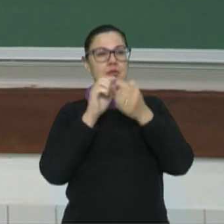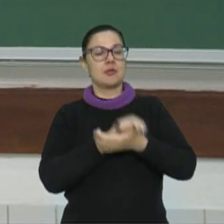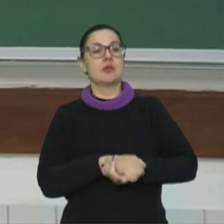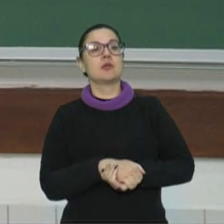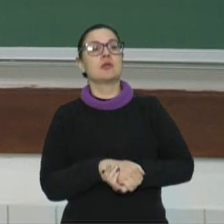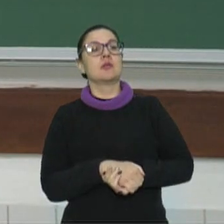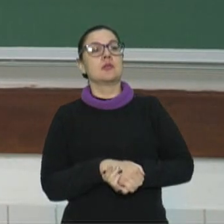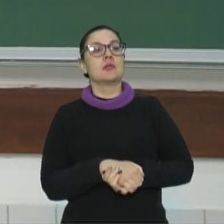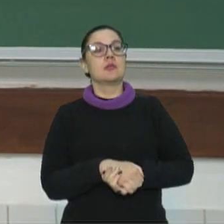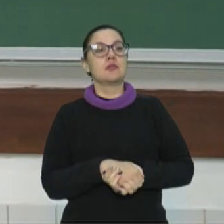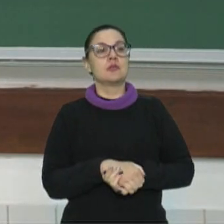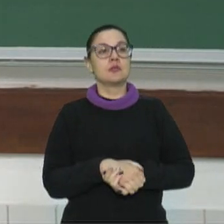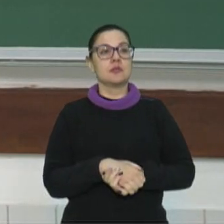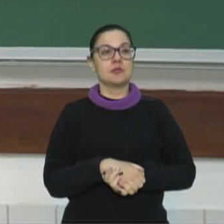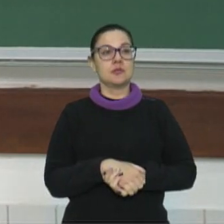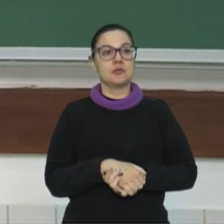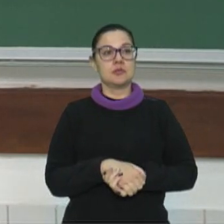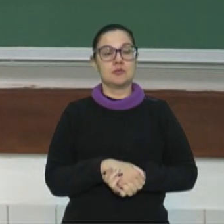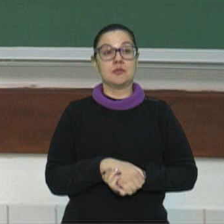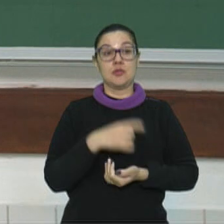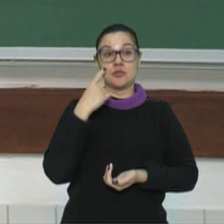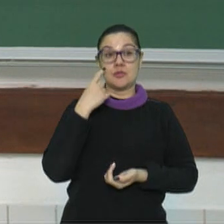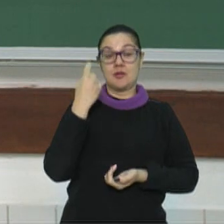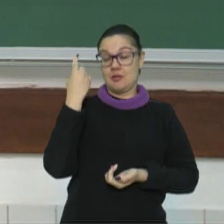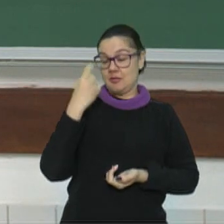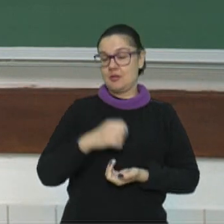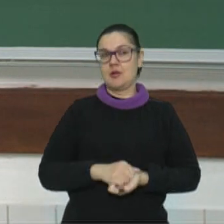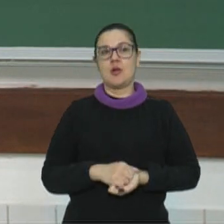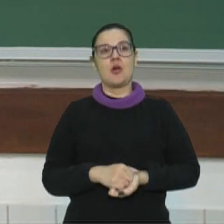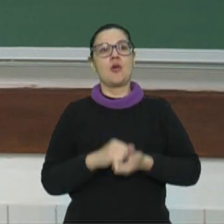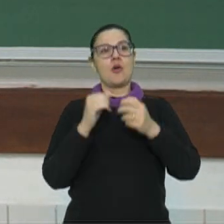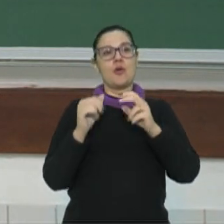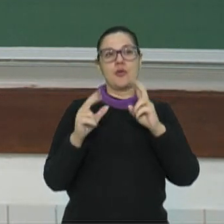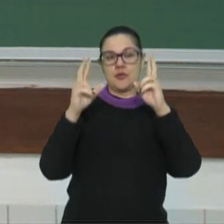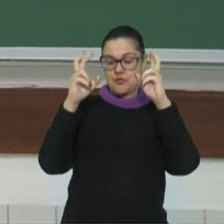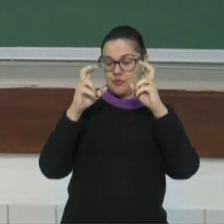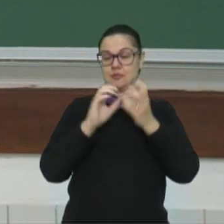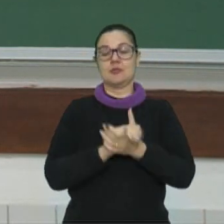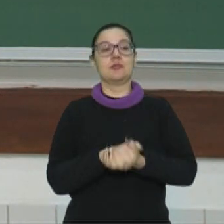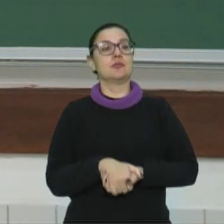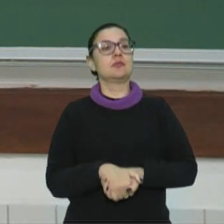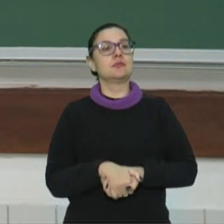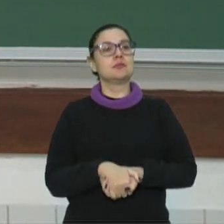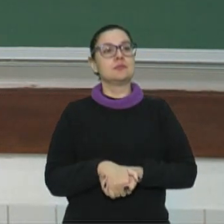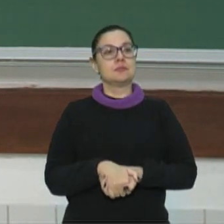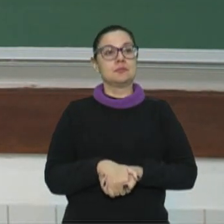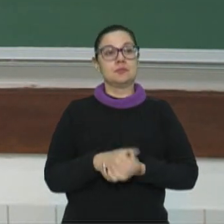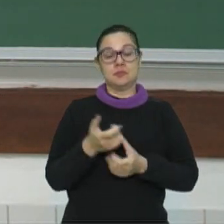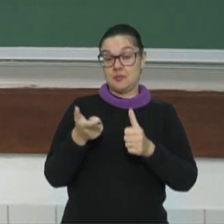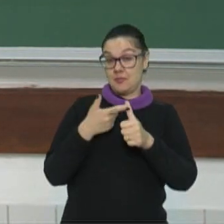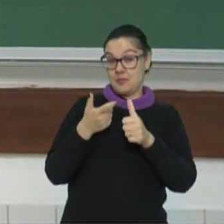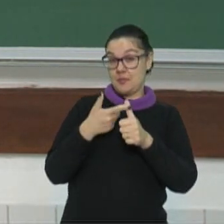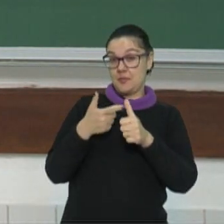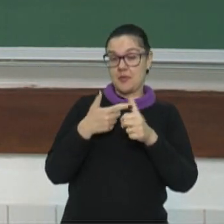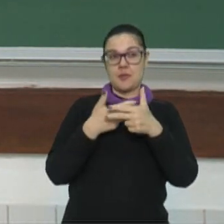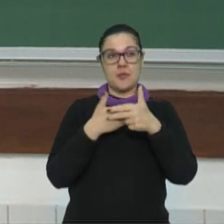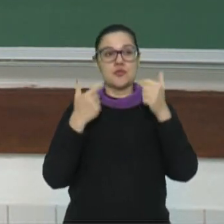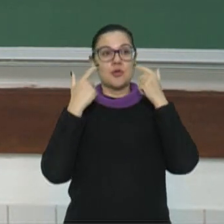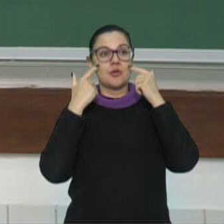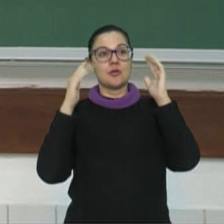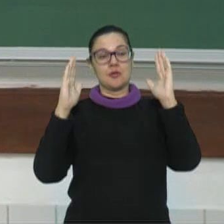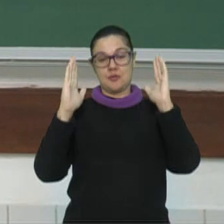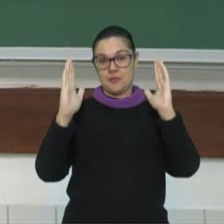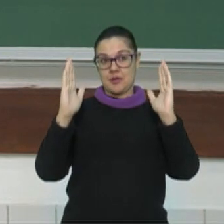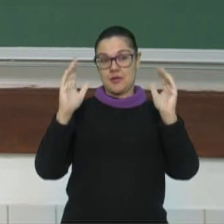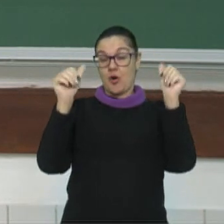olhando parte por parte. Deixa eu só ver a segunda aqui já. Título da reportagem, subtítulo. Vamos lá. Primeira coisa, tem uma seção. A gente está